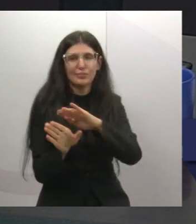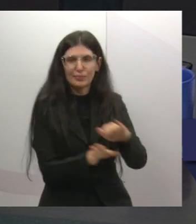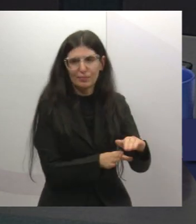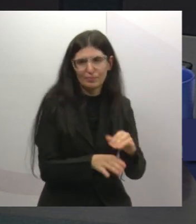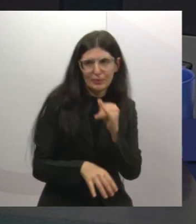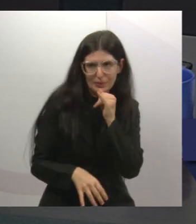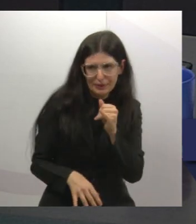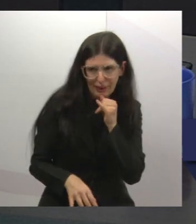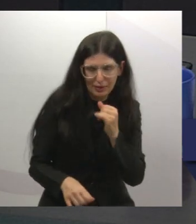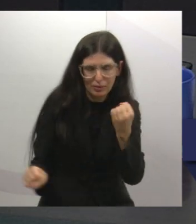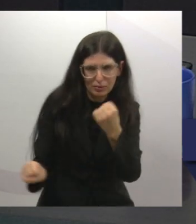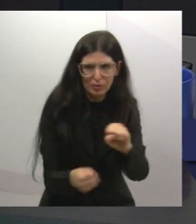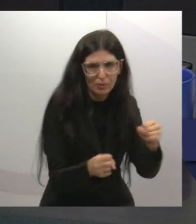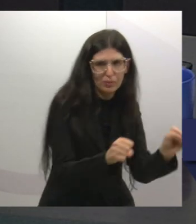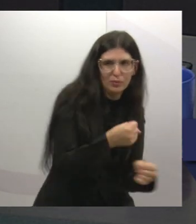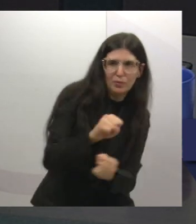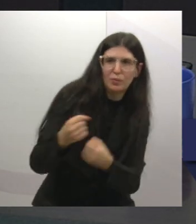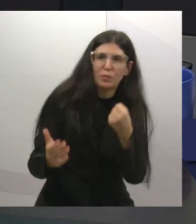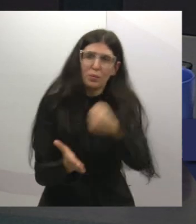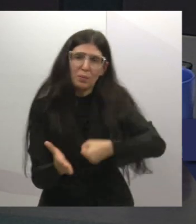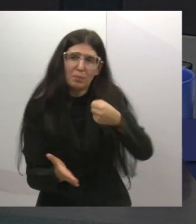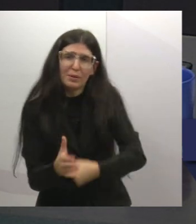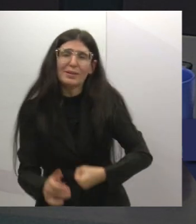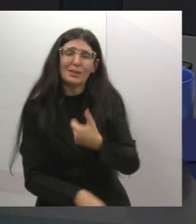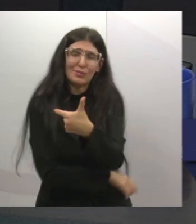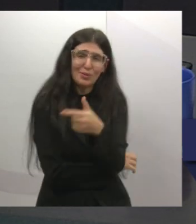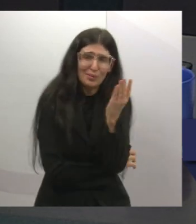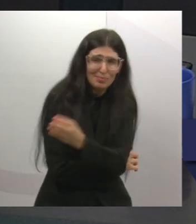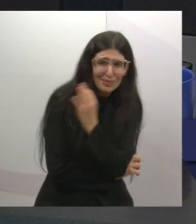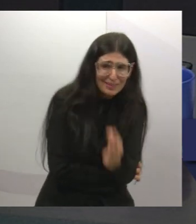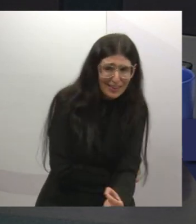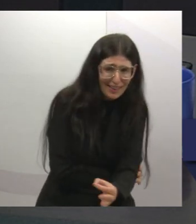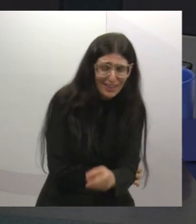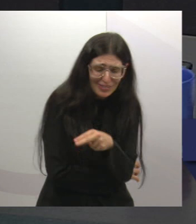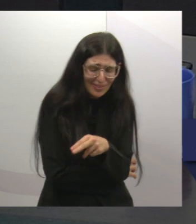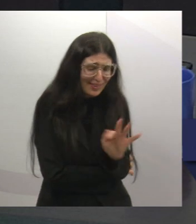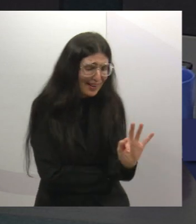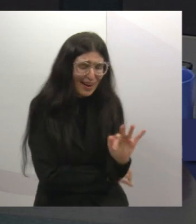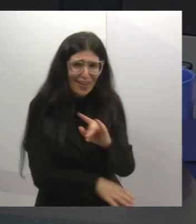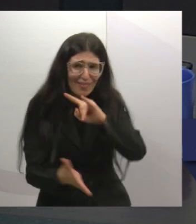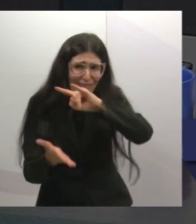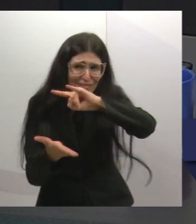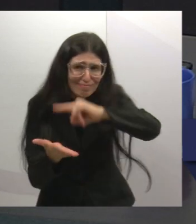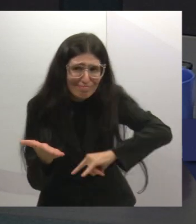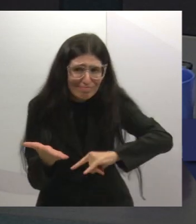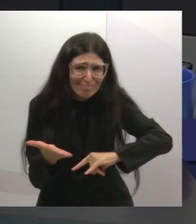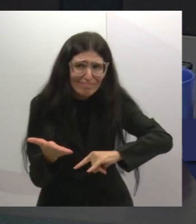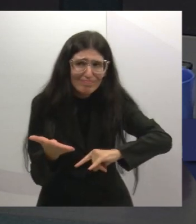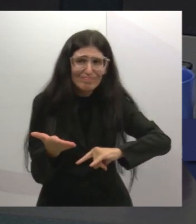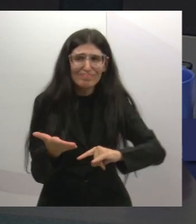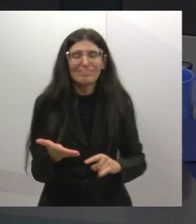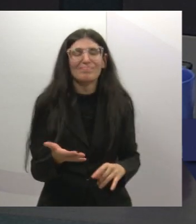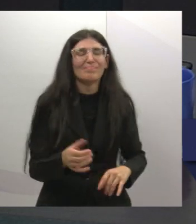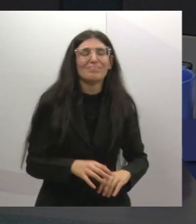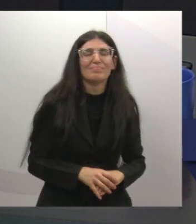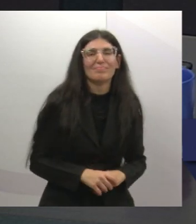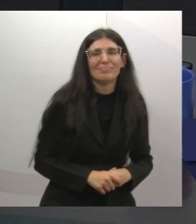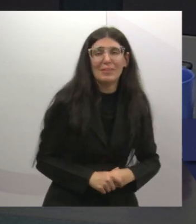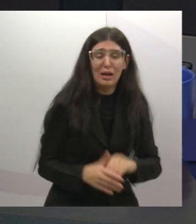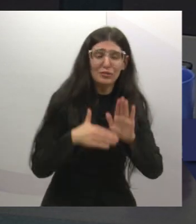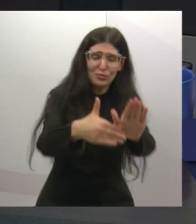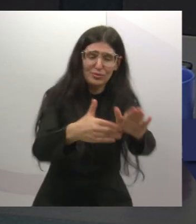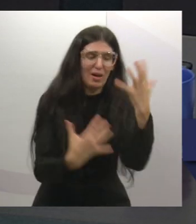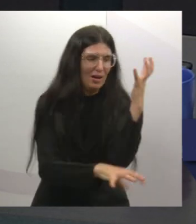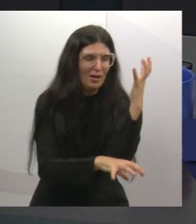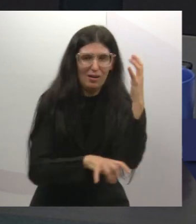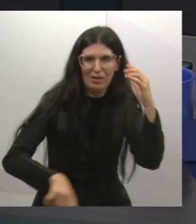obrigatoriedade de 2% da nota fiscal ser revestida em educação ambiental. E a gente viu agora na